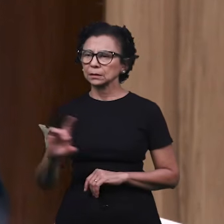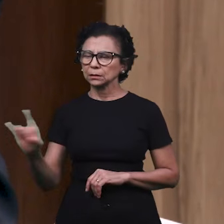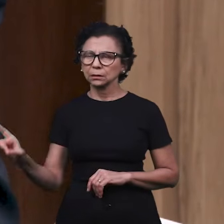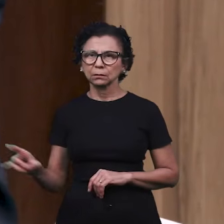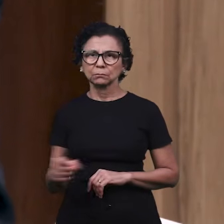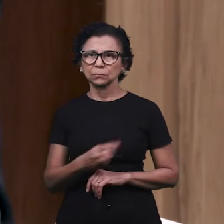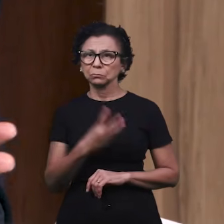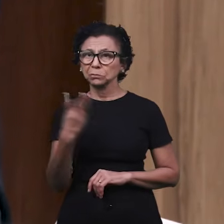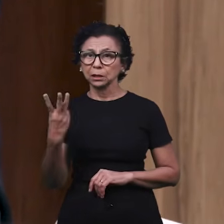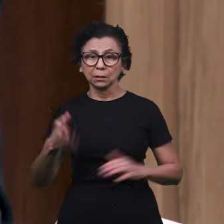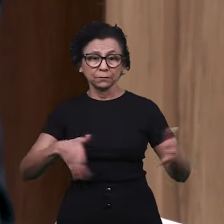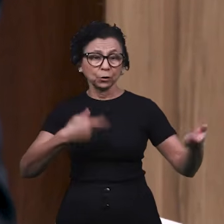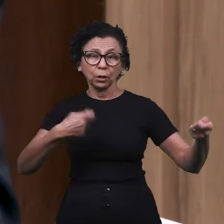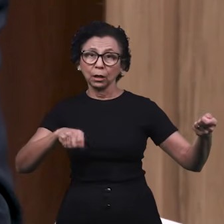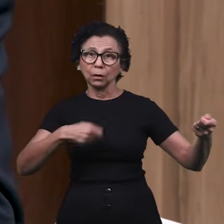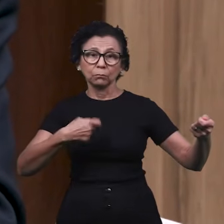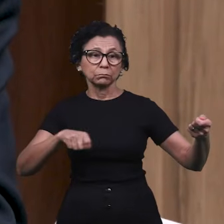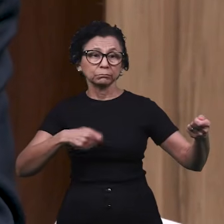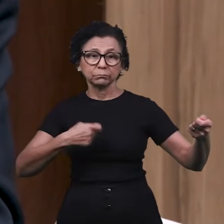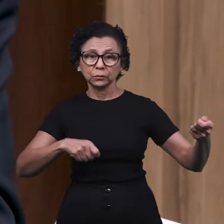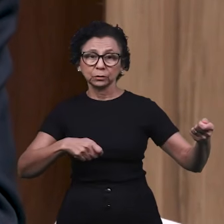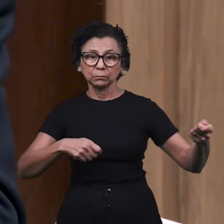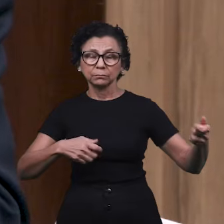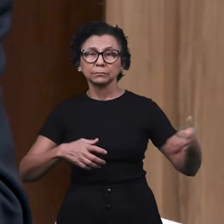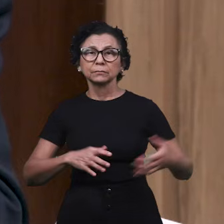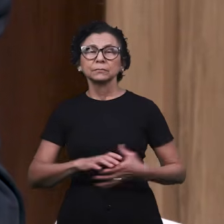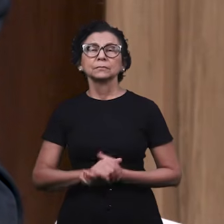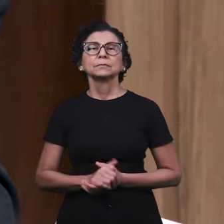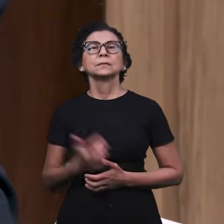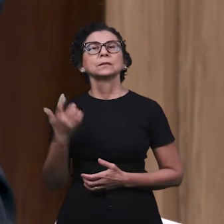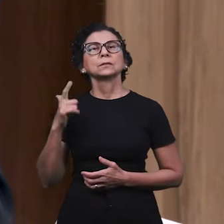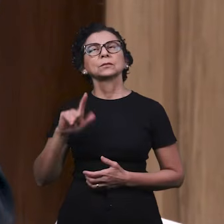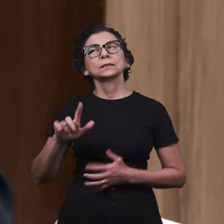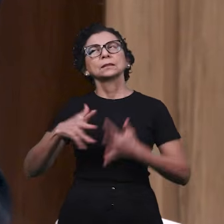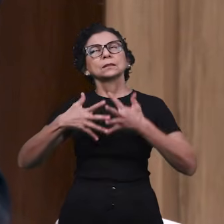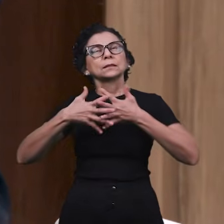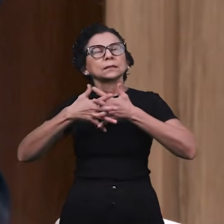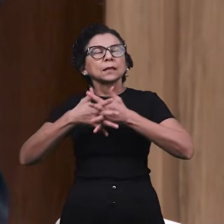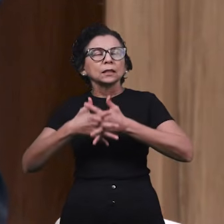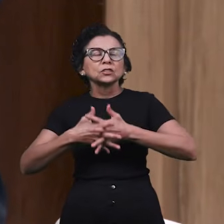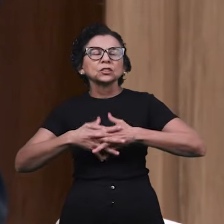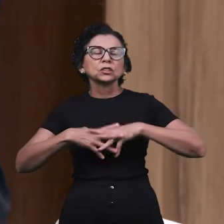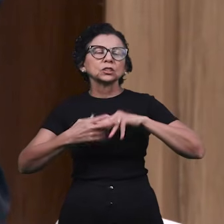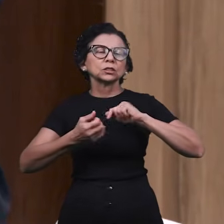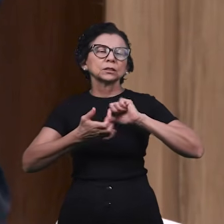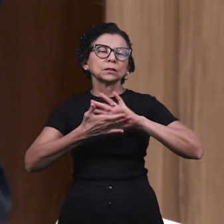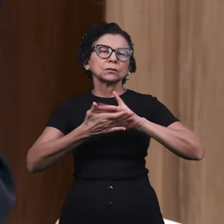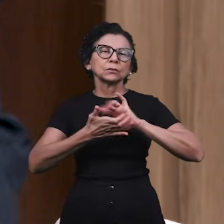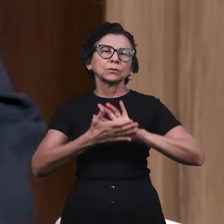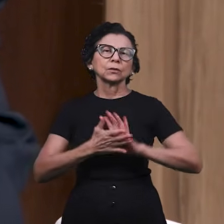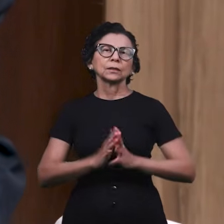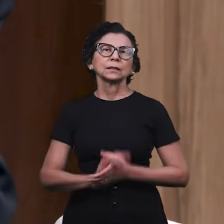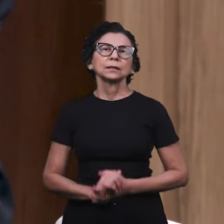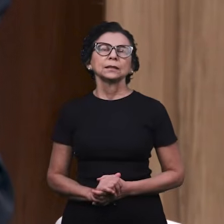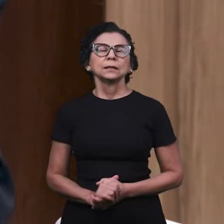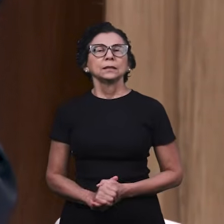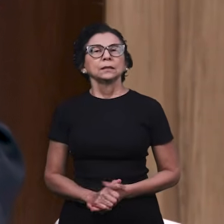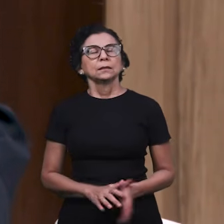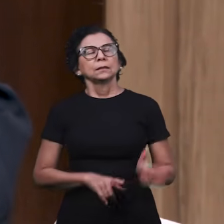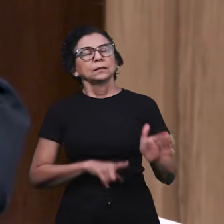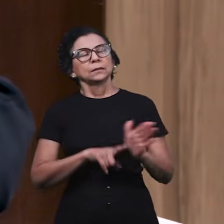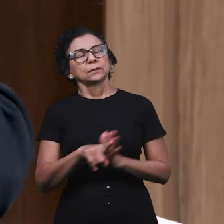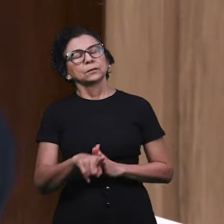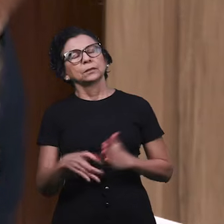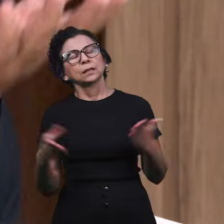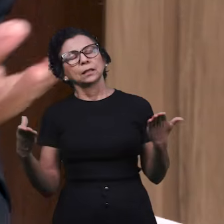instrumento, tudo chamava violão, mas eles conseguiam fazer uma harmonia. Aí a minha pergunta agora, a pessoa que hoje diz assim,